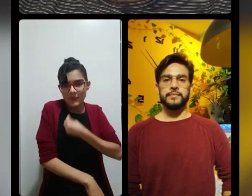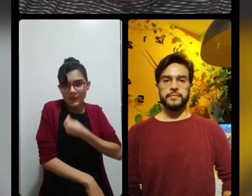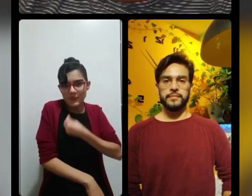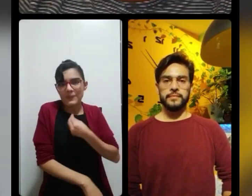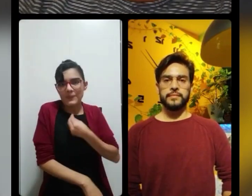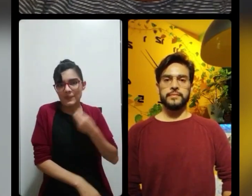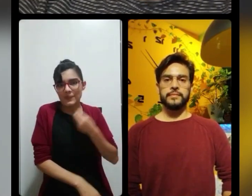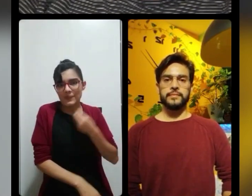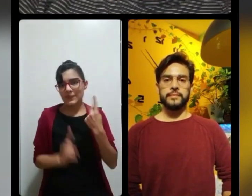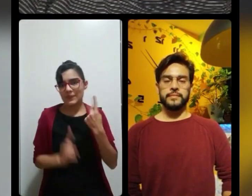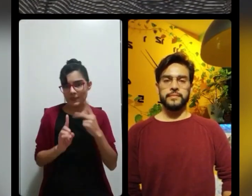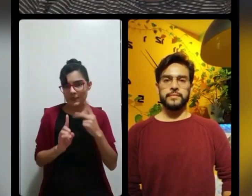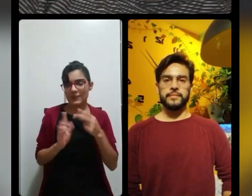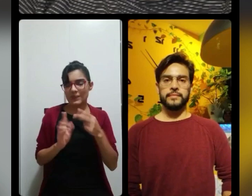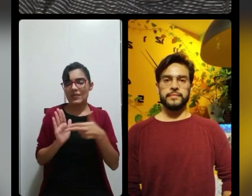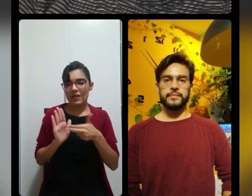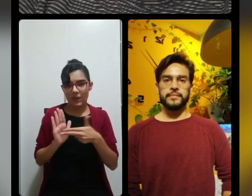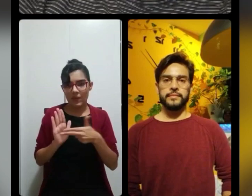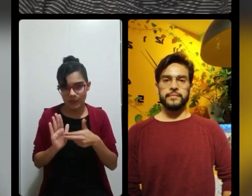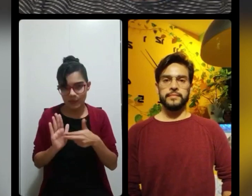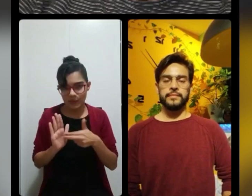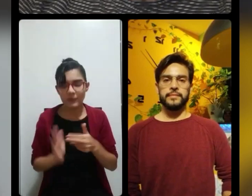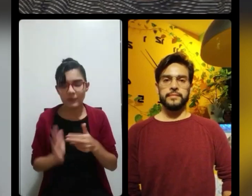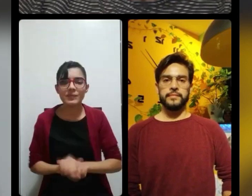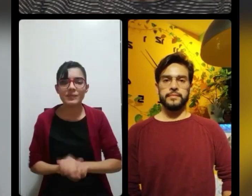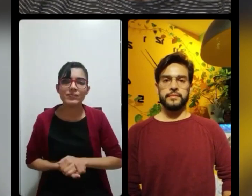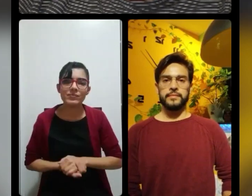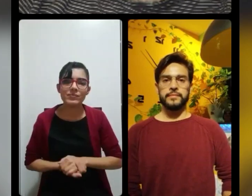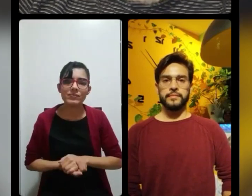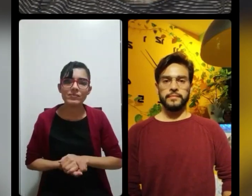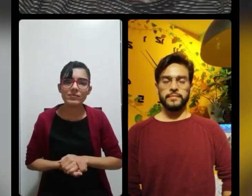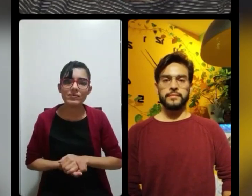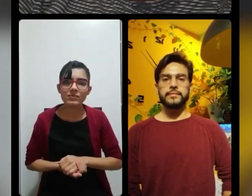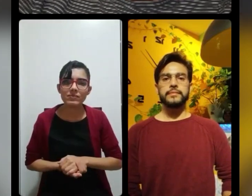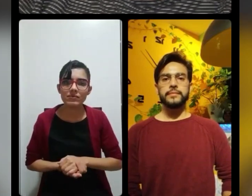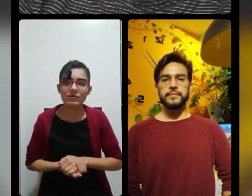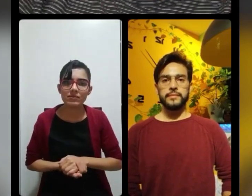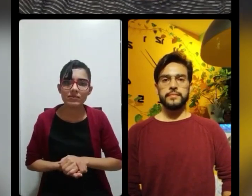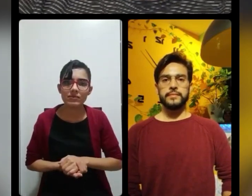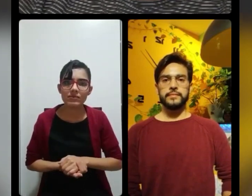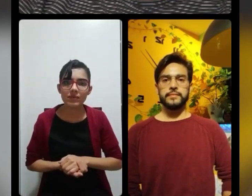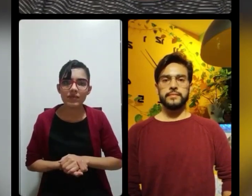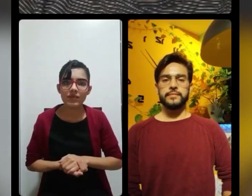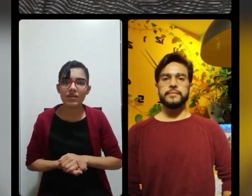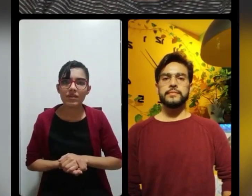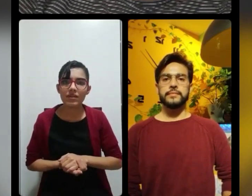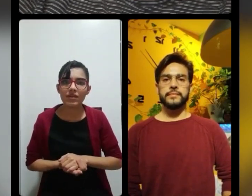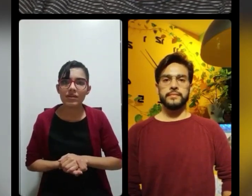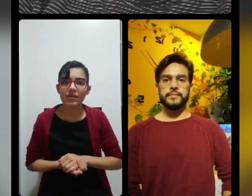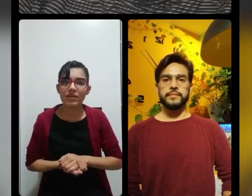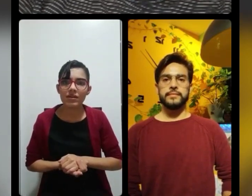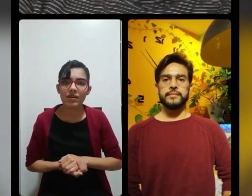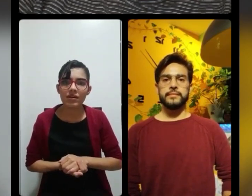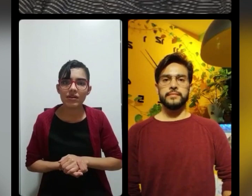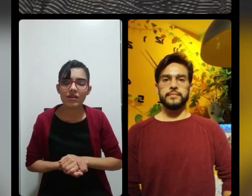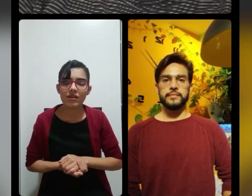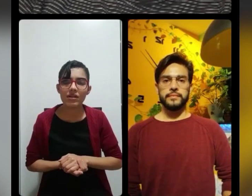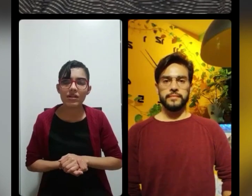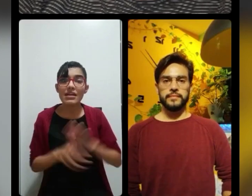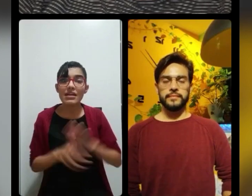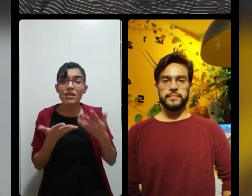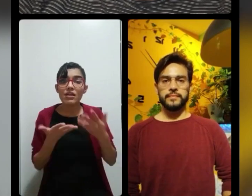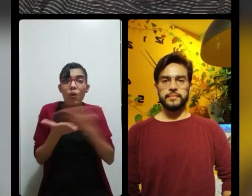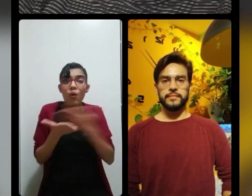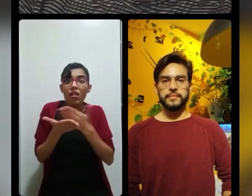jornal publicava, mas já não. E disse na entrevista que encerrava ali com a História dos Nossos Gestos. E, na verdade, a História